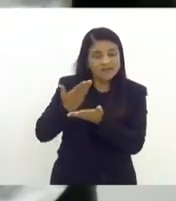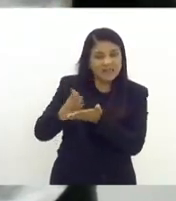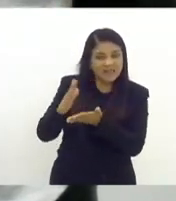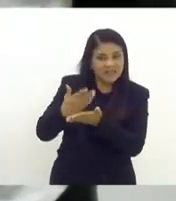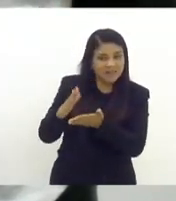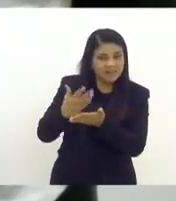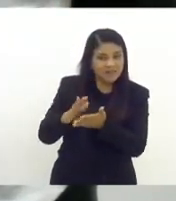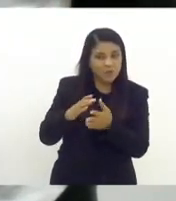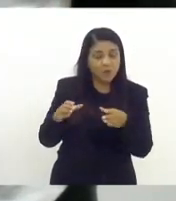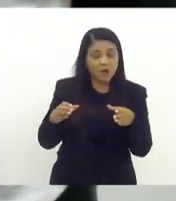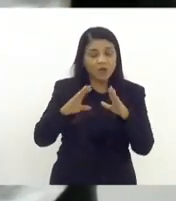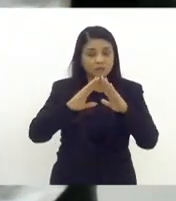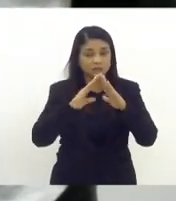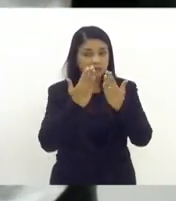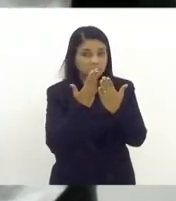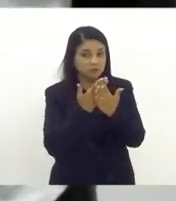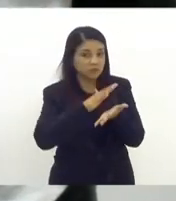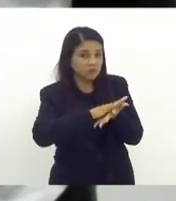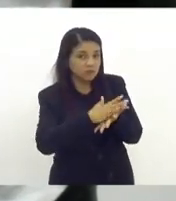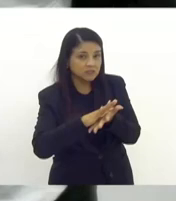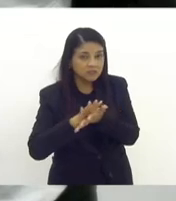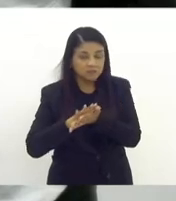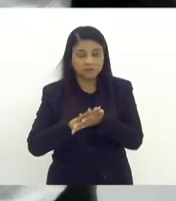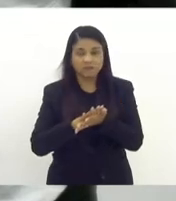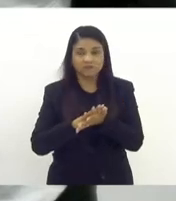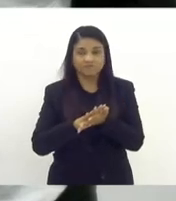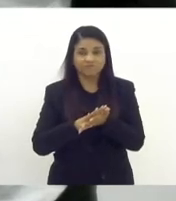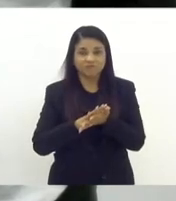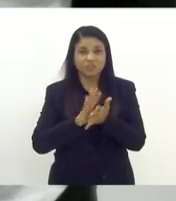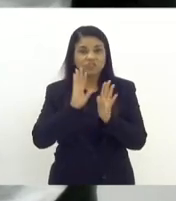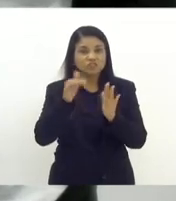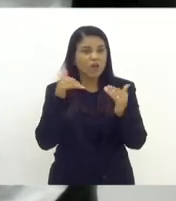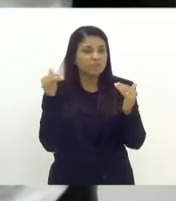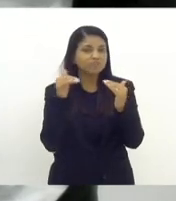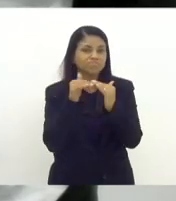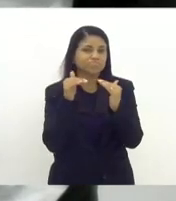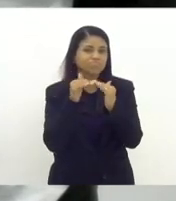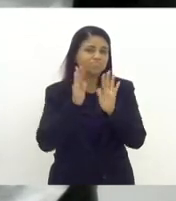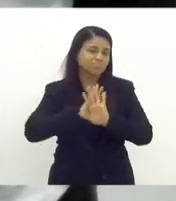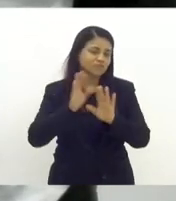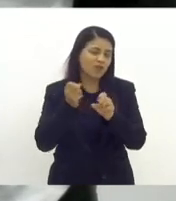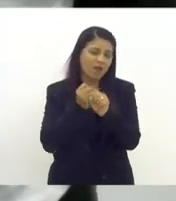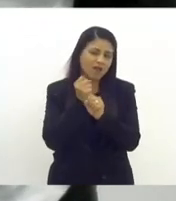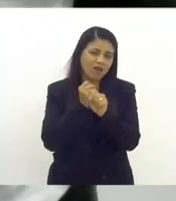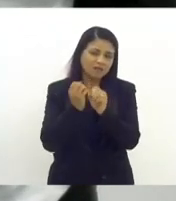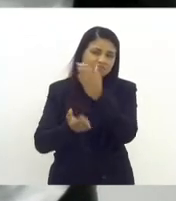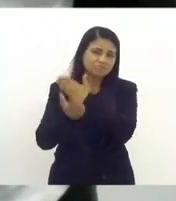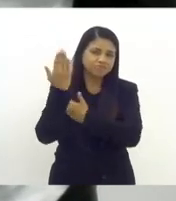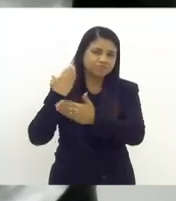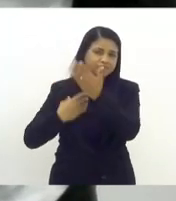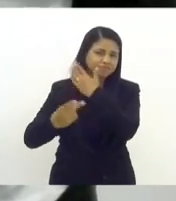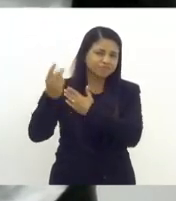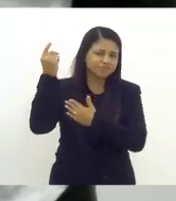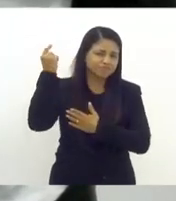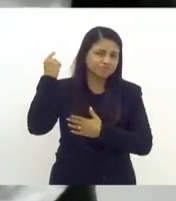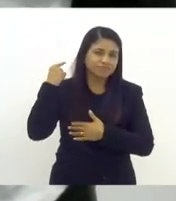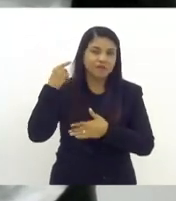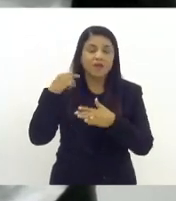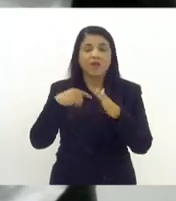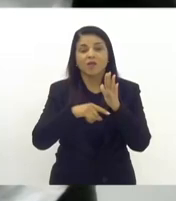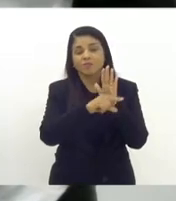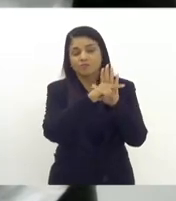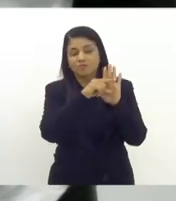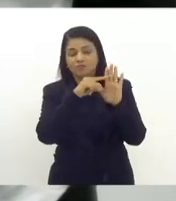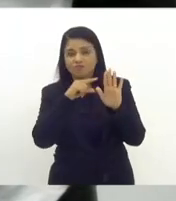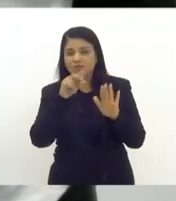né Então essa foi uma conclusão que essa conclusão já foi chegada muitos e muitos anos né então acho que a nomenclatura ela é muito